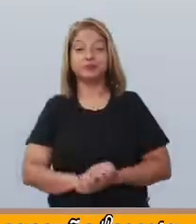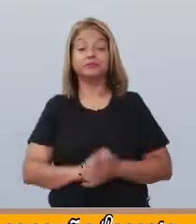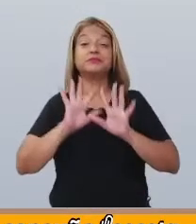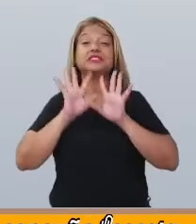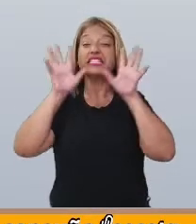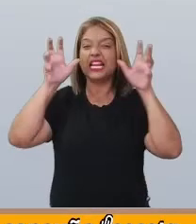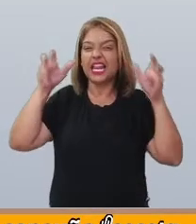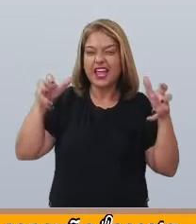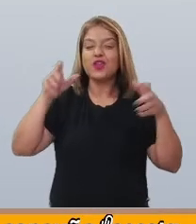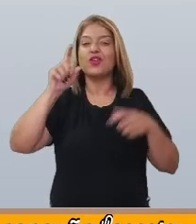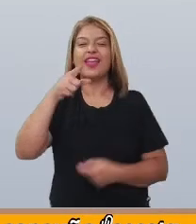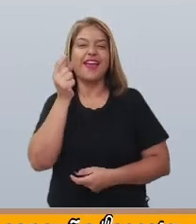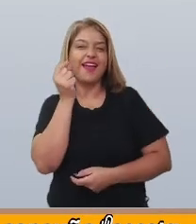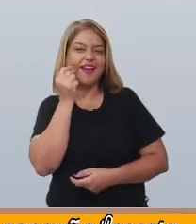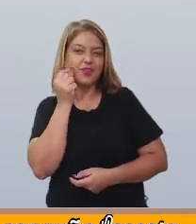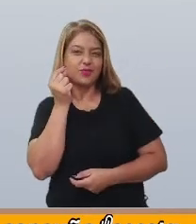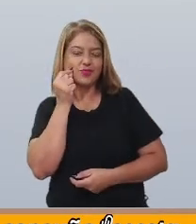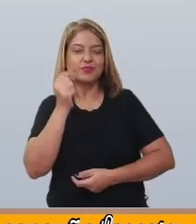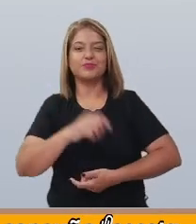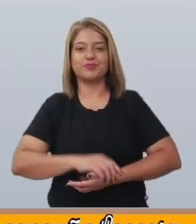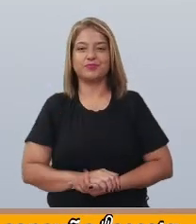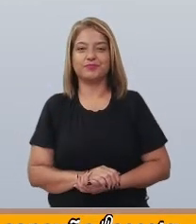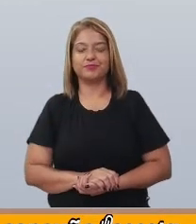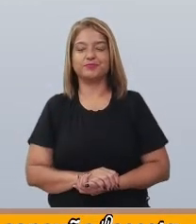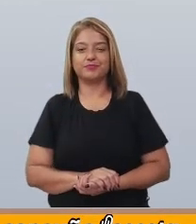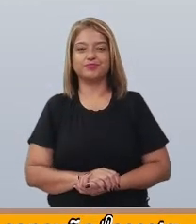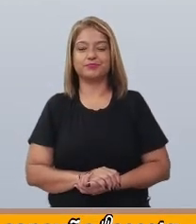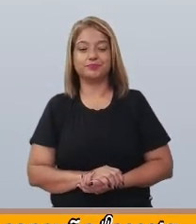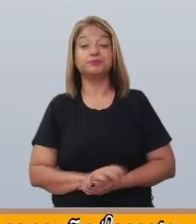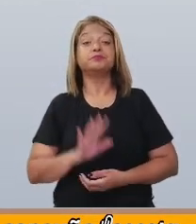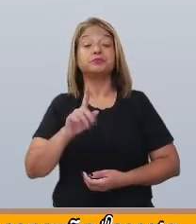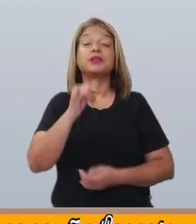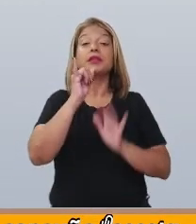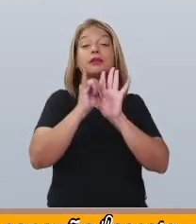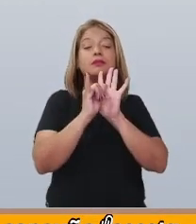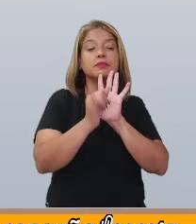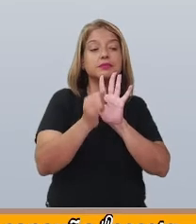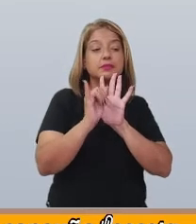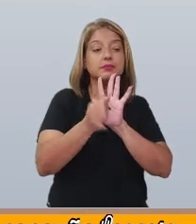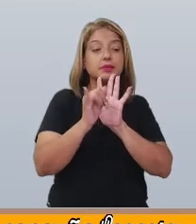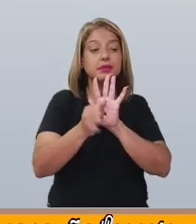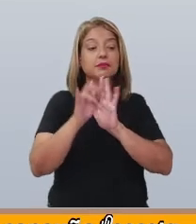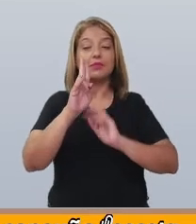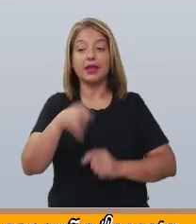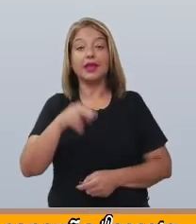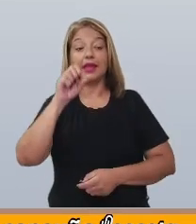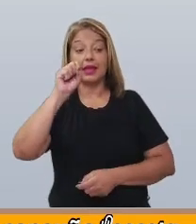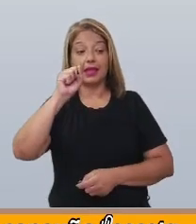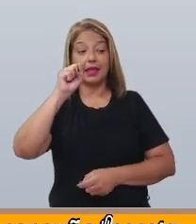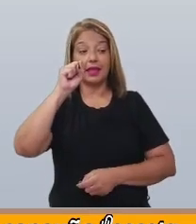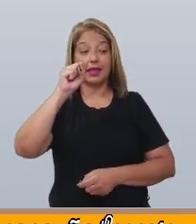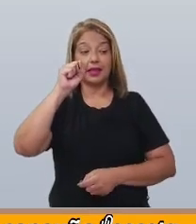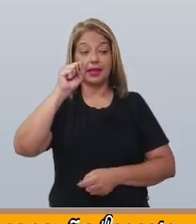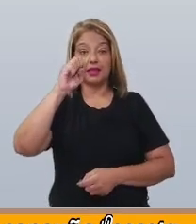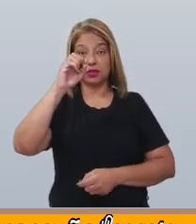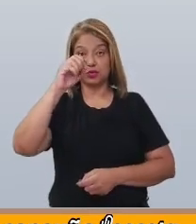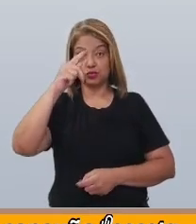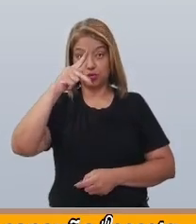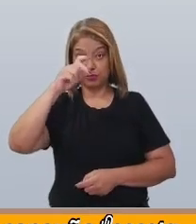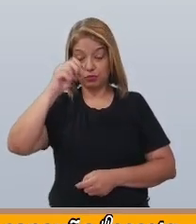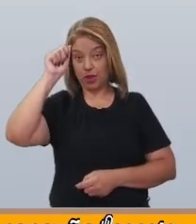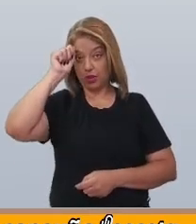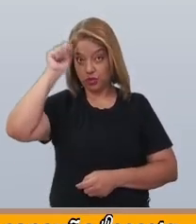leão,